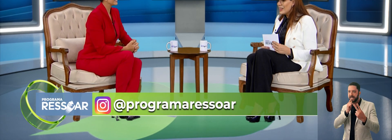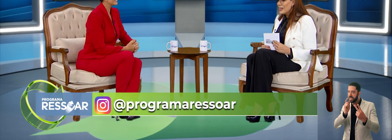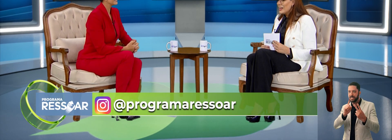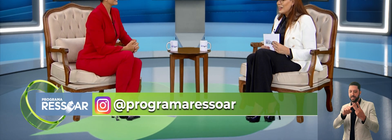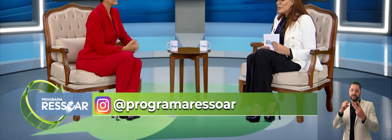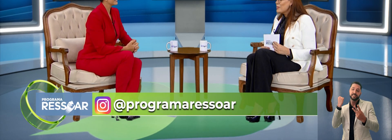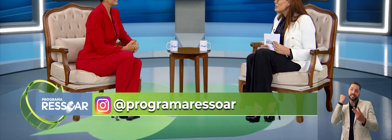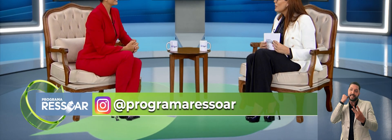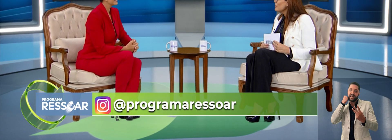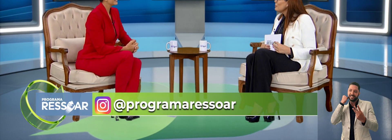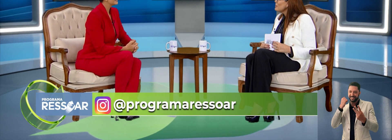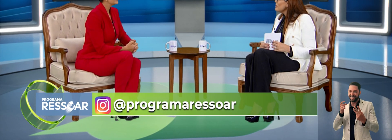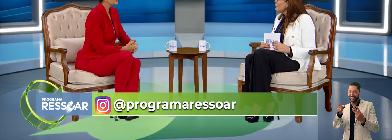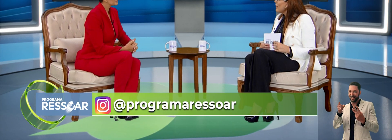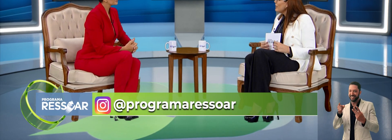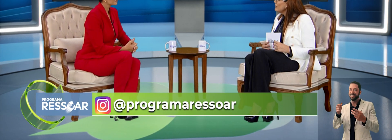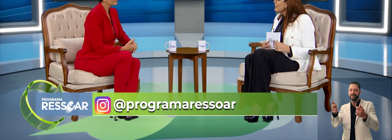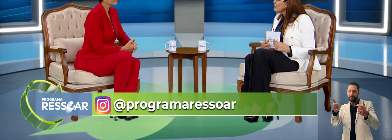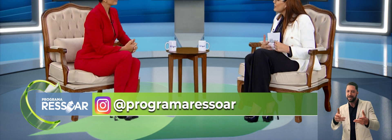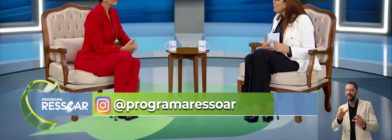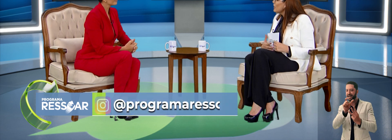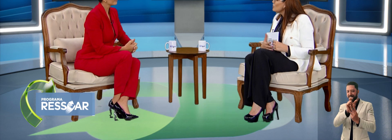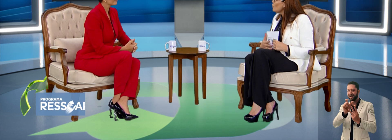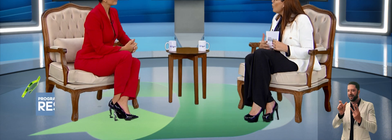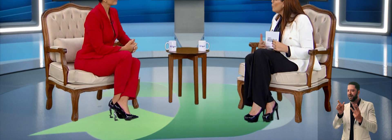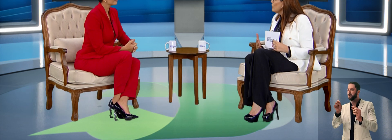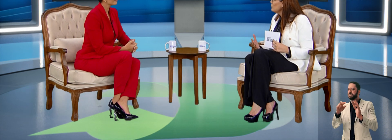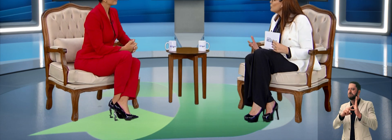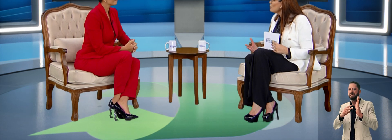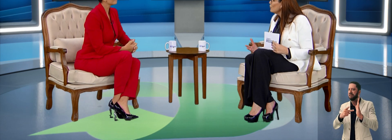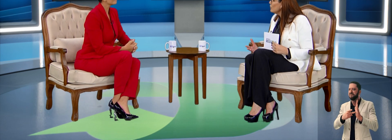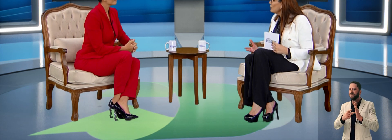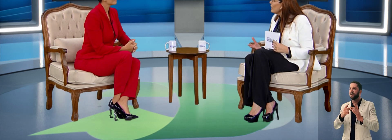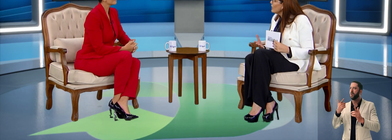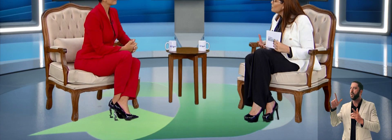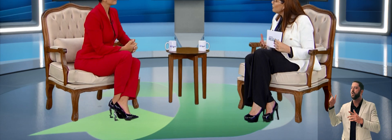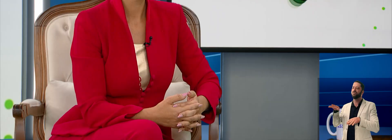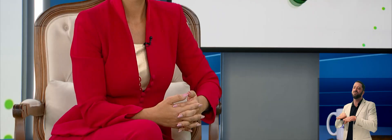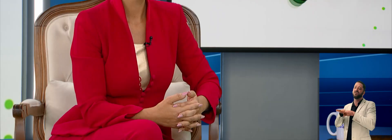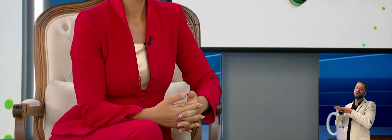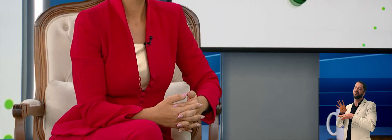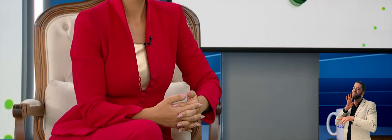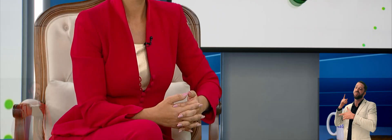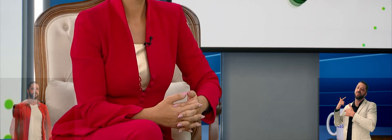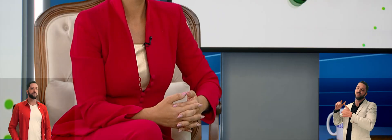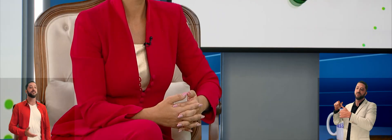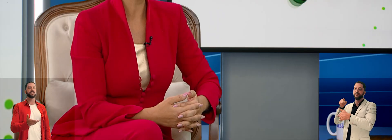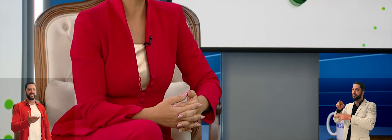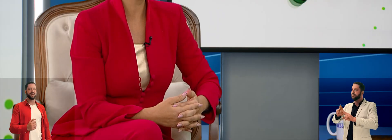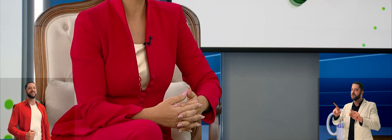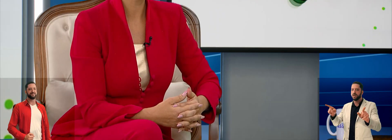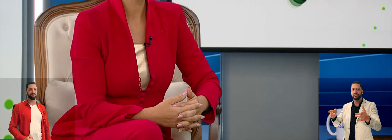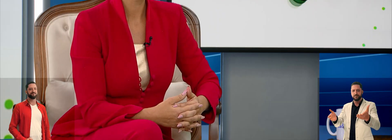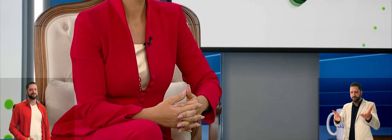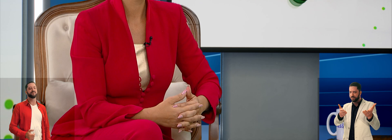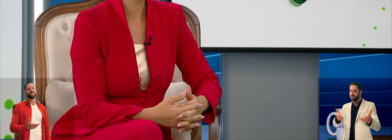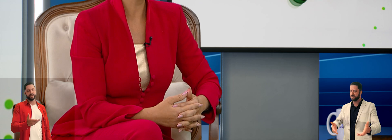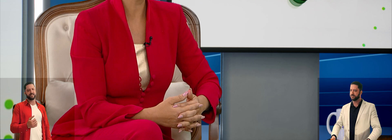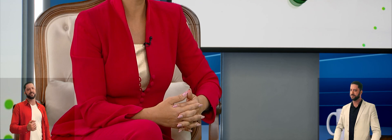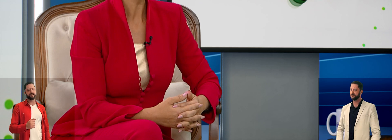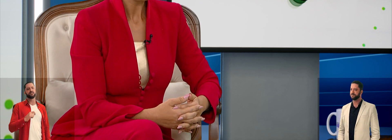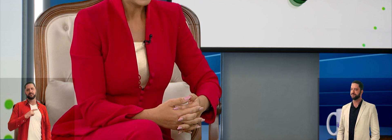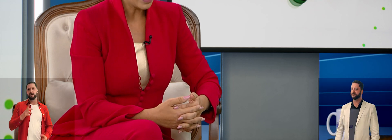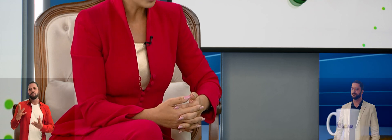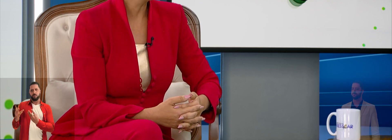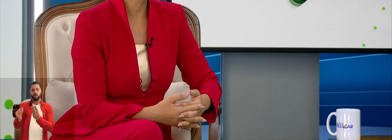estresse. Mas eu quero que você fale exatamente como ele funciona, porque ele é diferente de outros tradicionais que a gente